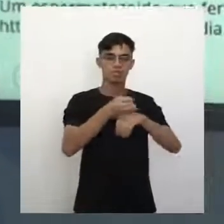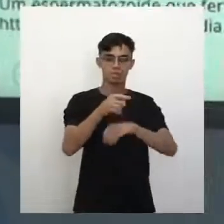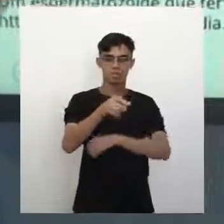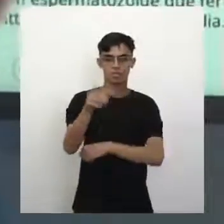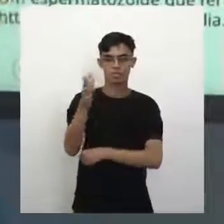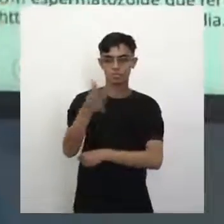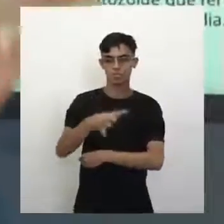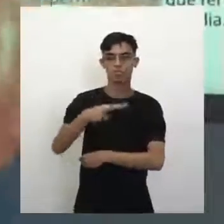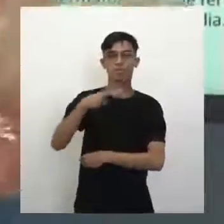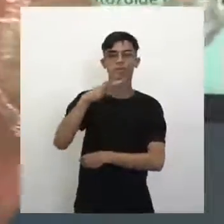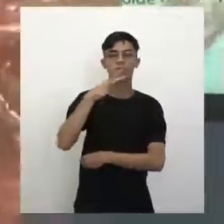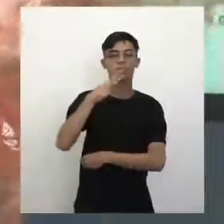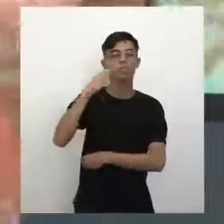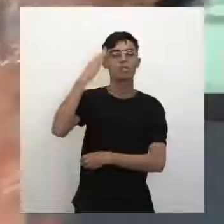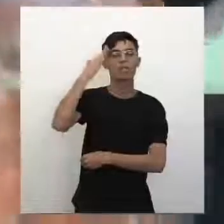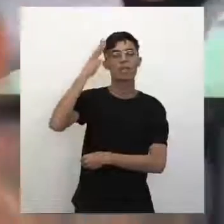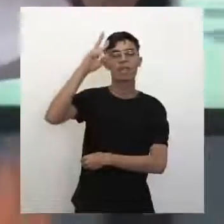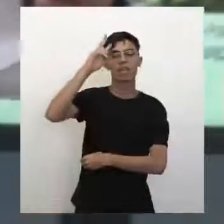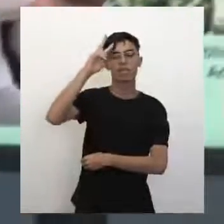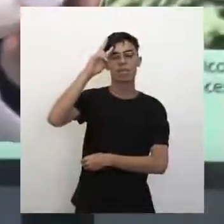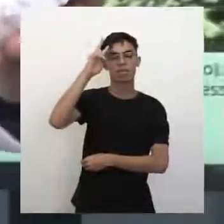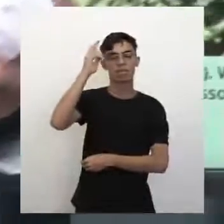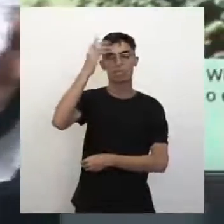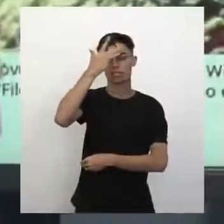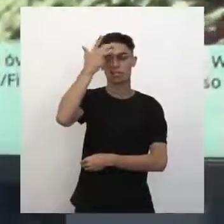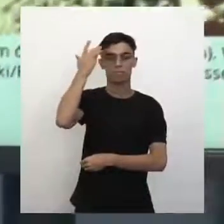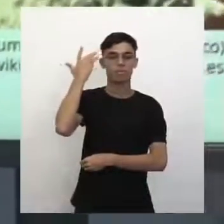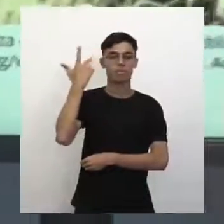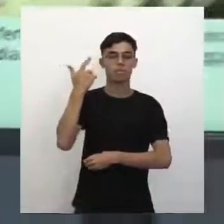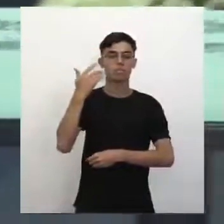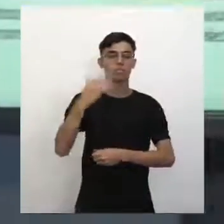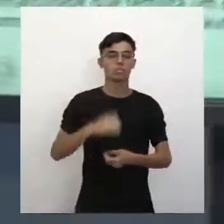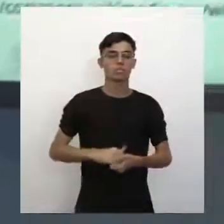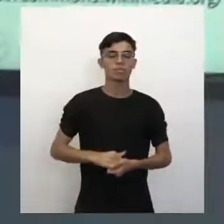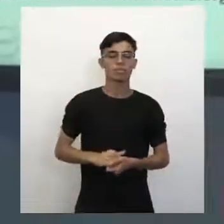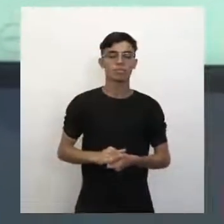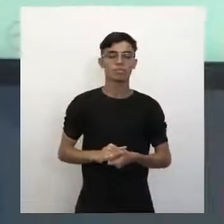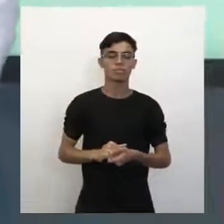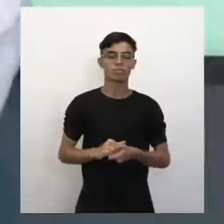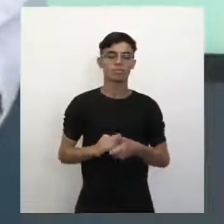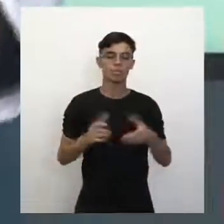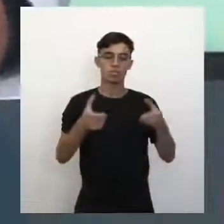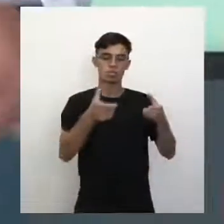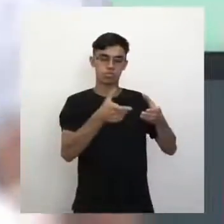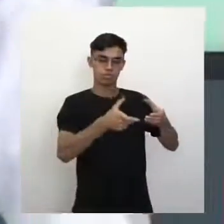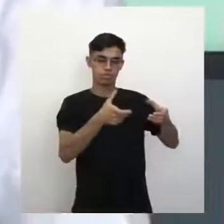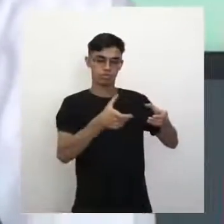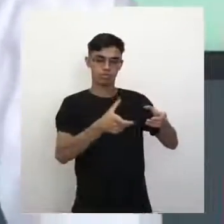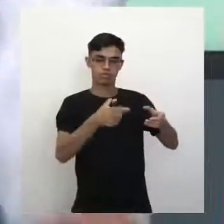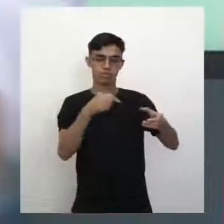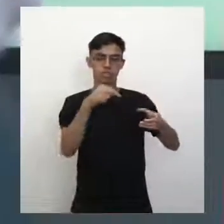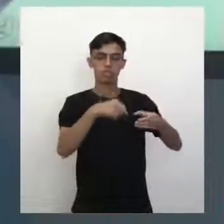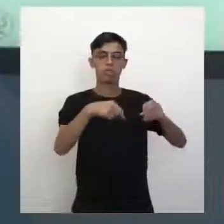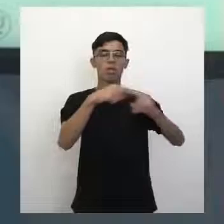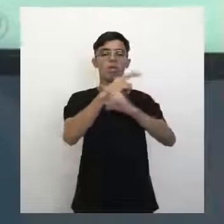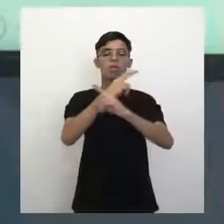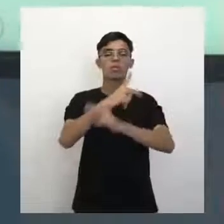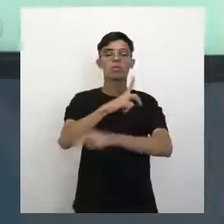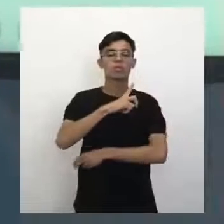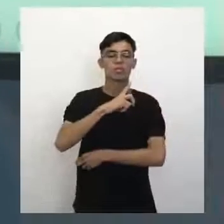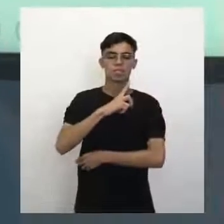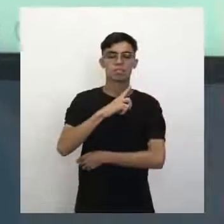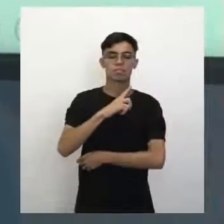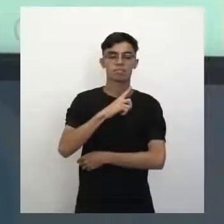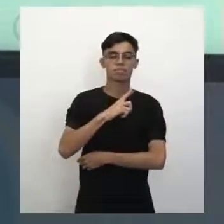conhecem. Lembra o que tem dentro do núcleo aqui? Cromossomo, vai cair, deixa cair. Tem um